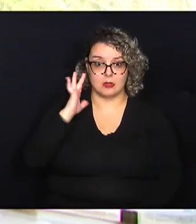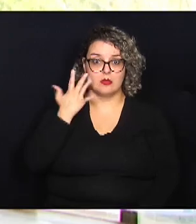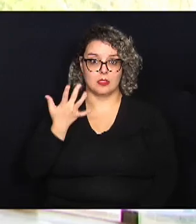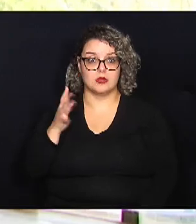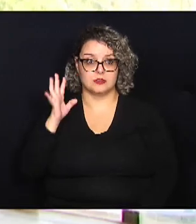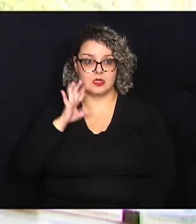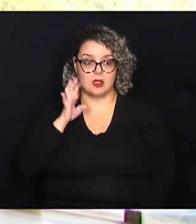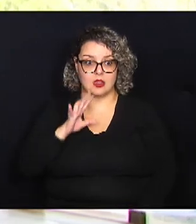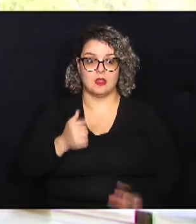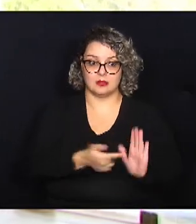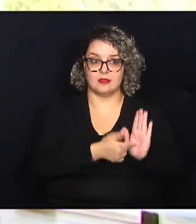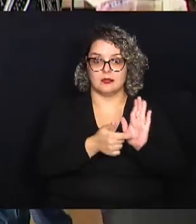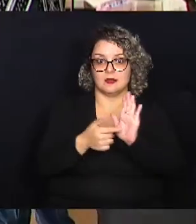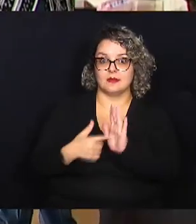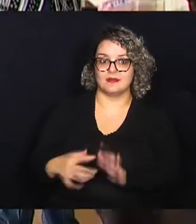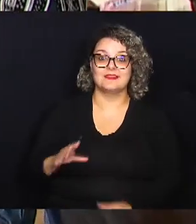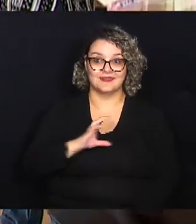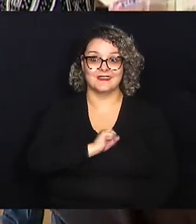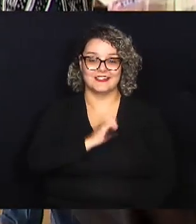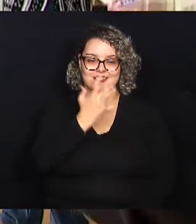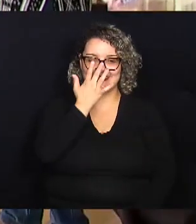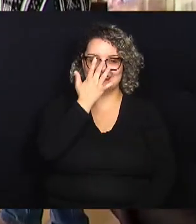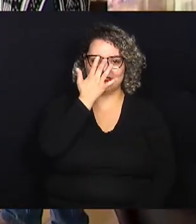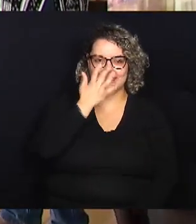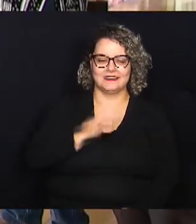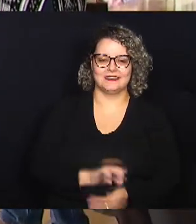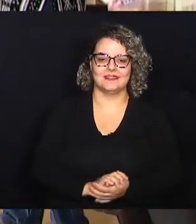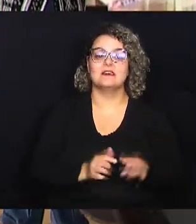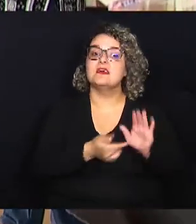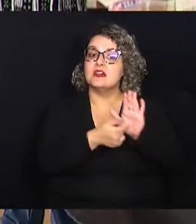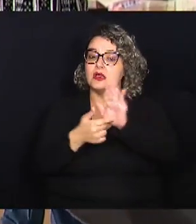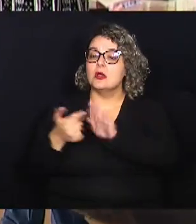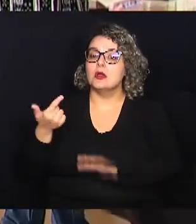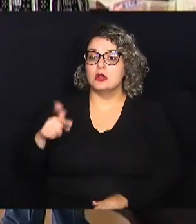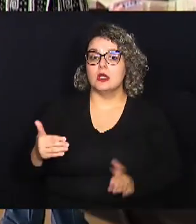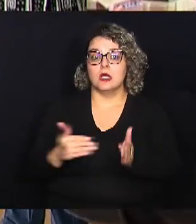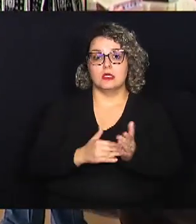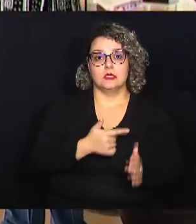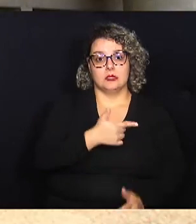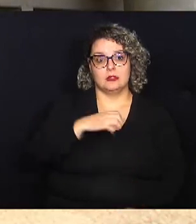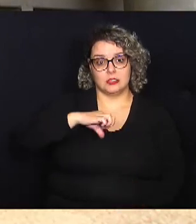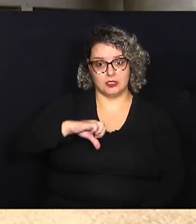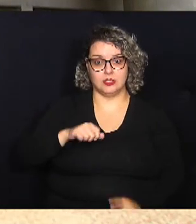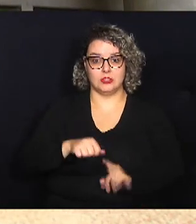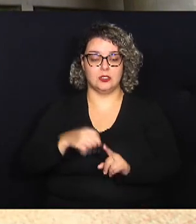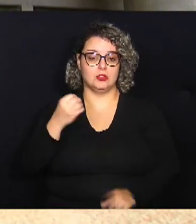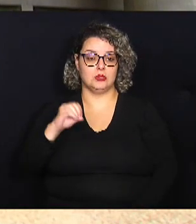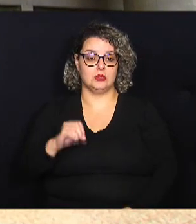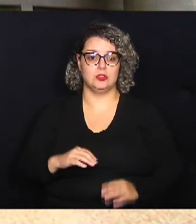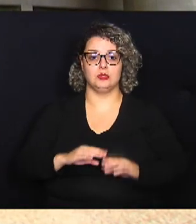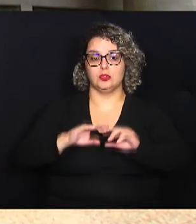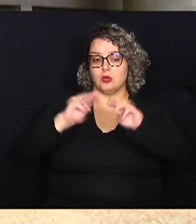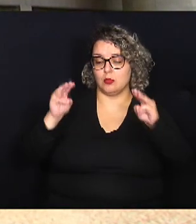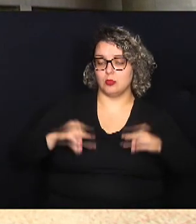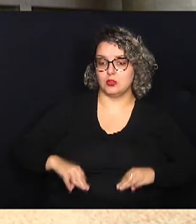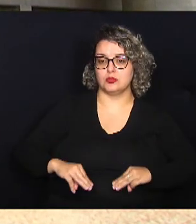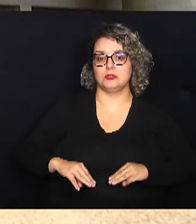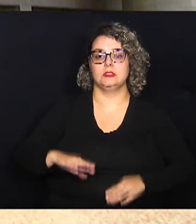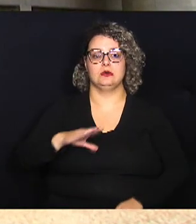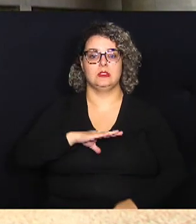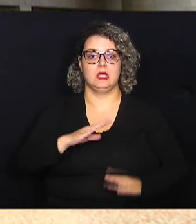aqui a exposição, tô gostando muito. A exposição permanece até o dia 29 de outubro no Museu da Cidade, Casa de